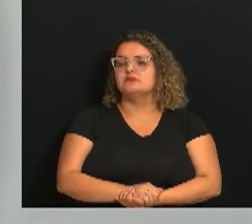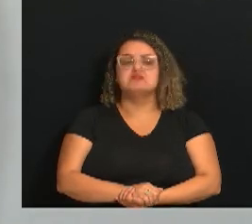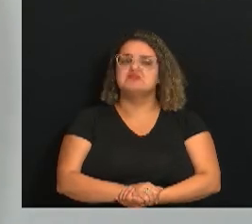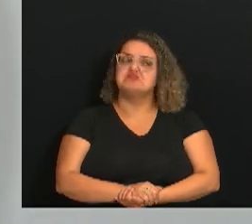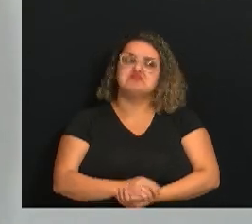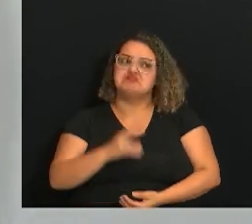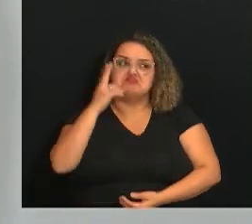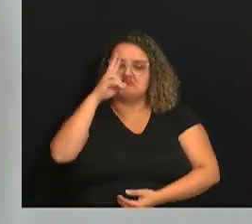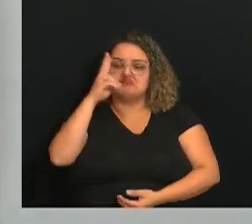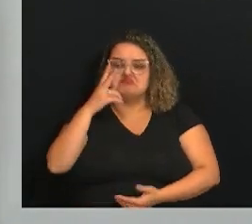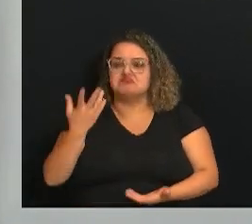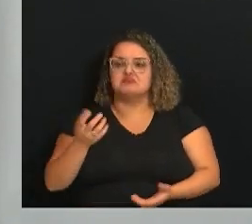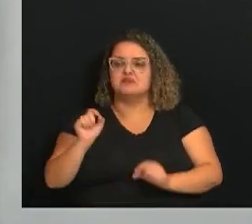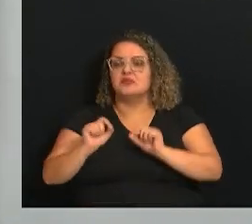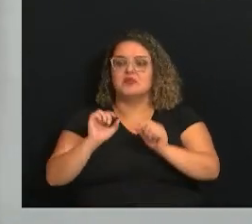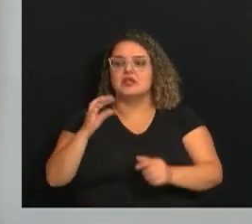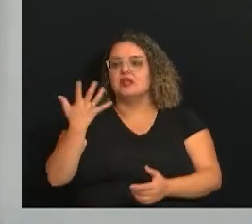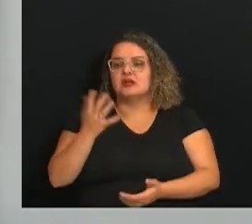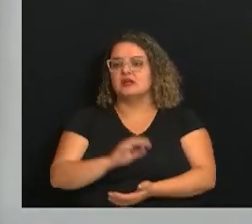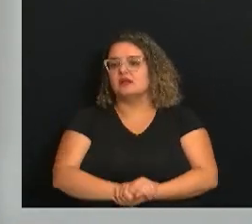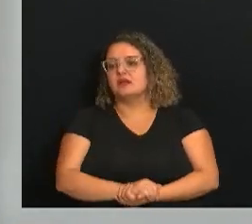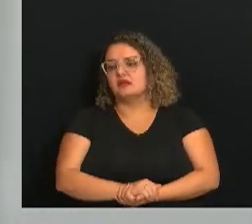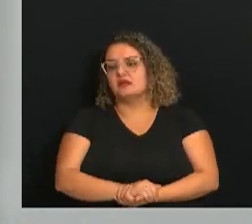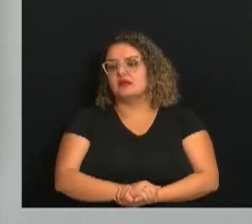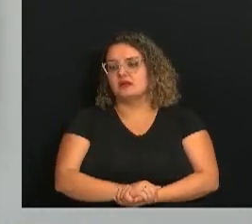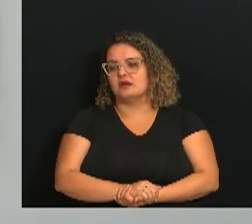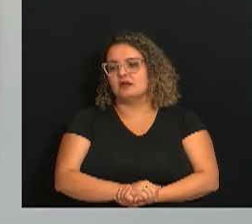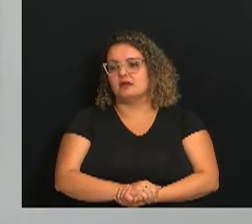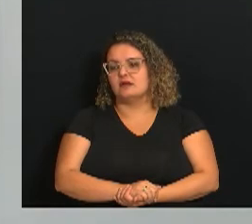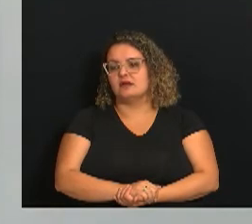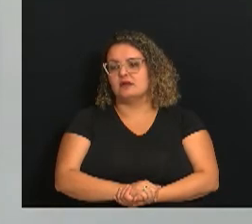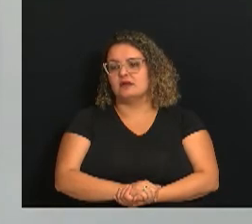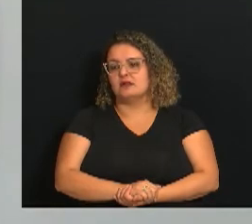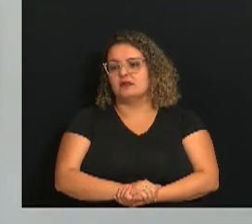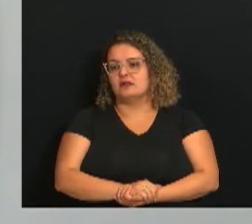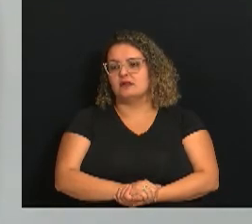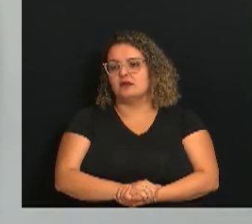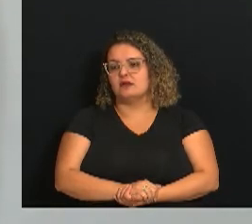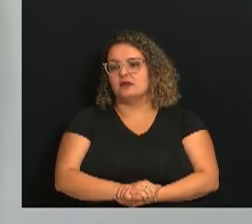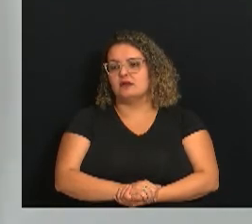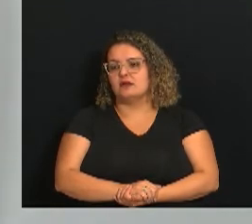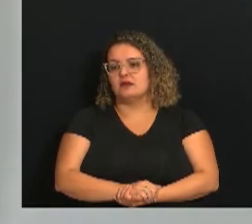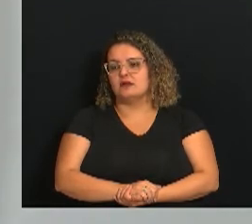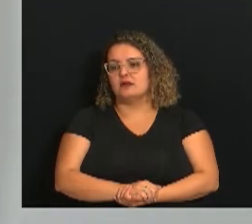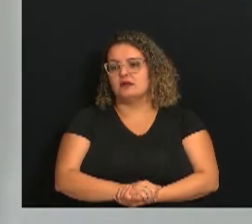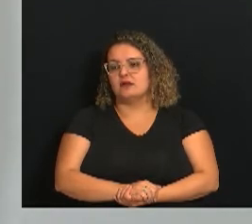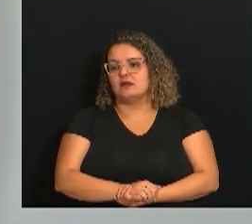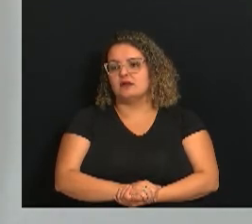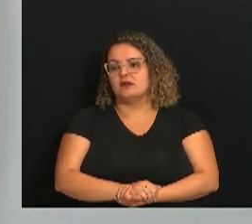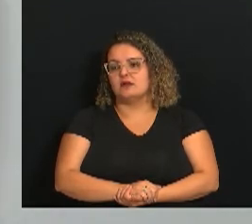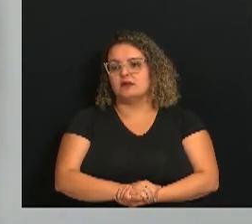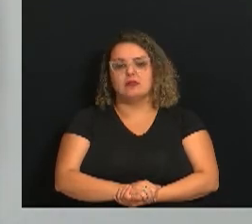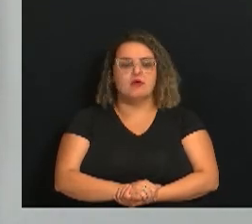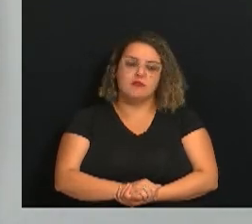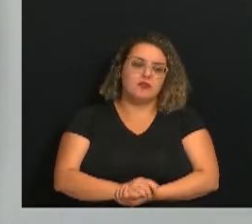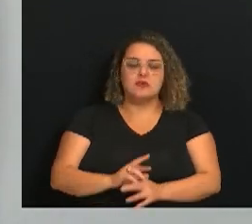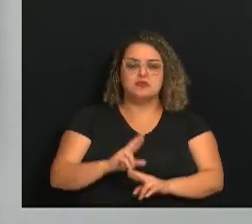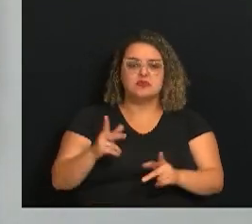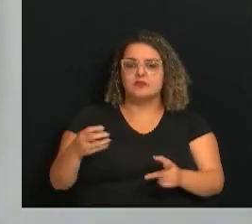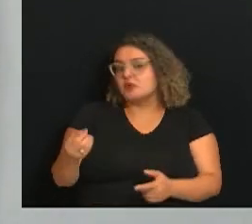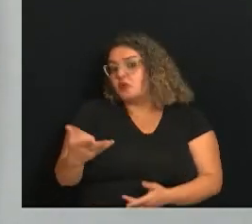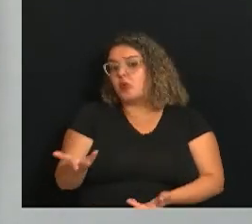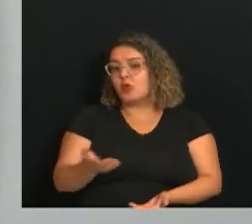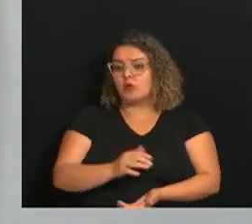o que aconteceu, né, pra ser sincero, mas foi, assim, uma coisa nova, né, pra mim, lá